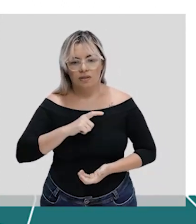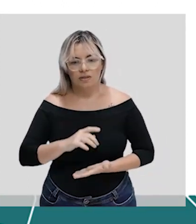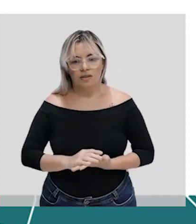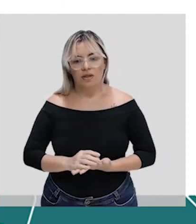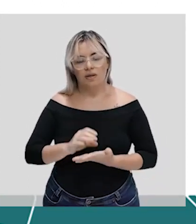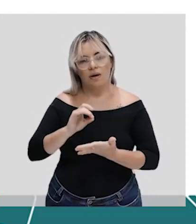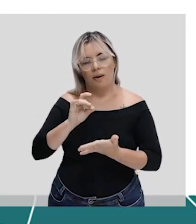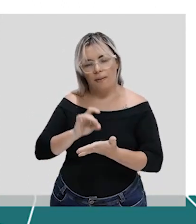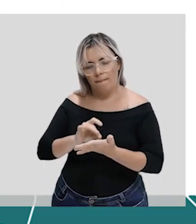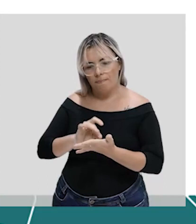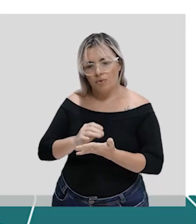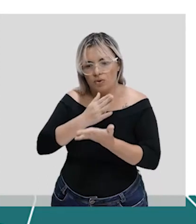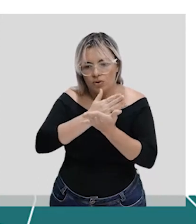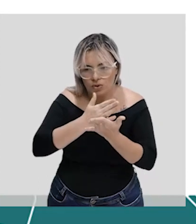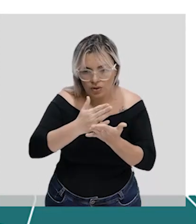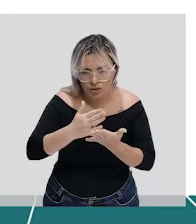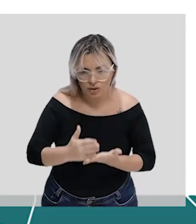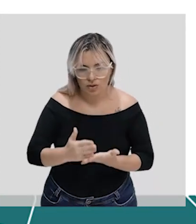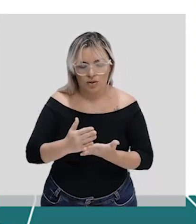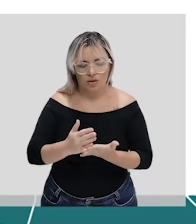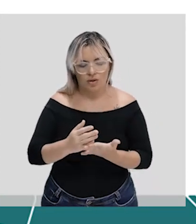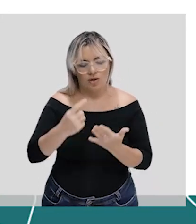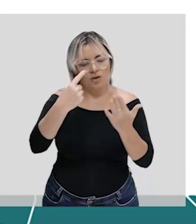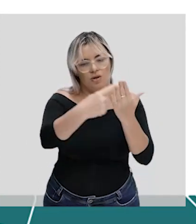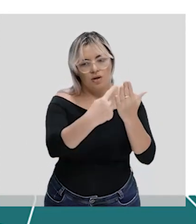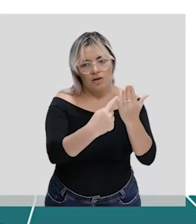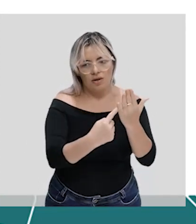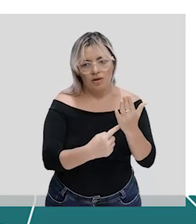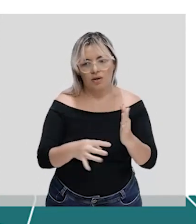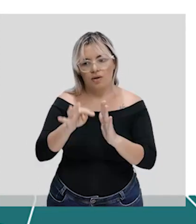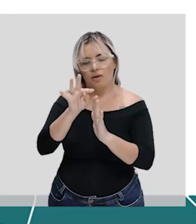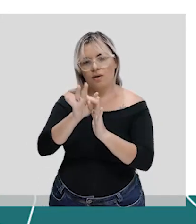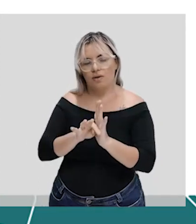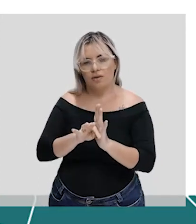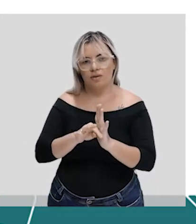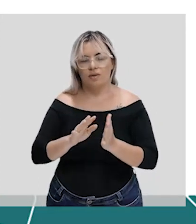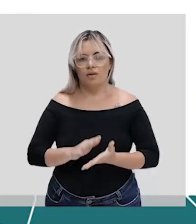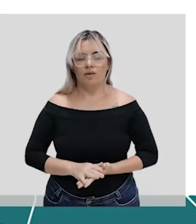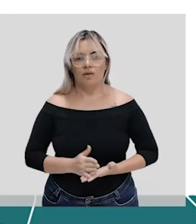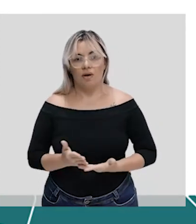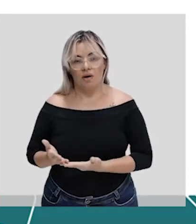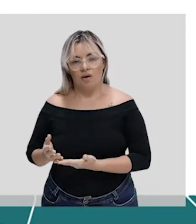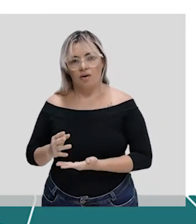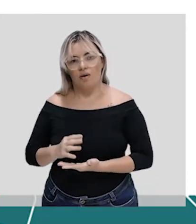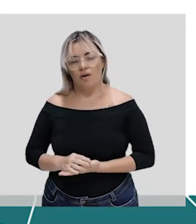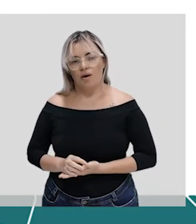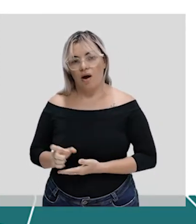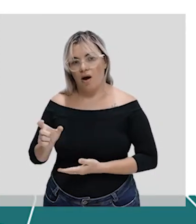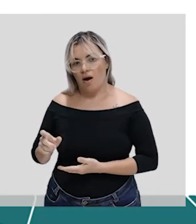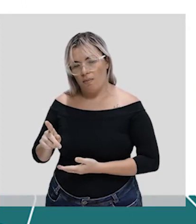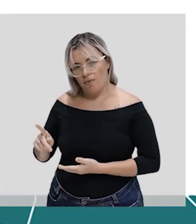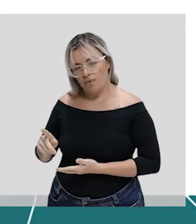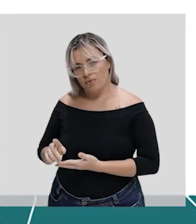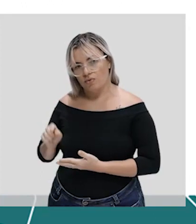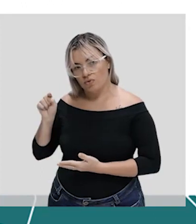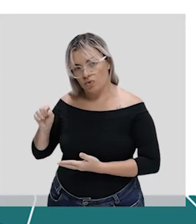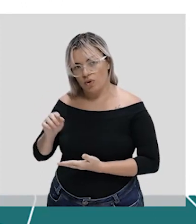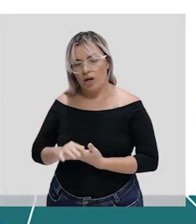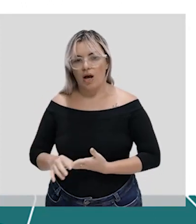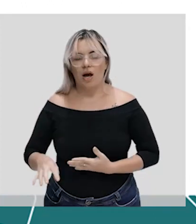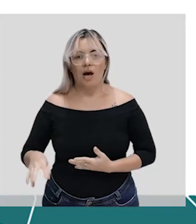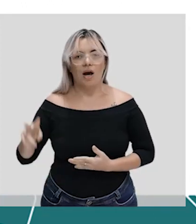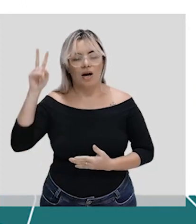comprovação a partir de elementos textuais. Eu me lembro, lá na 8ª série, quando nós